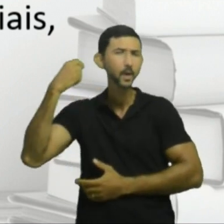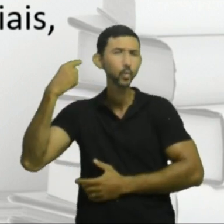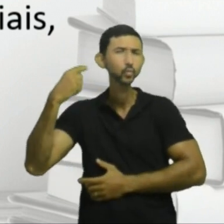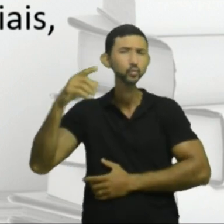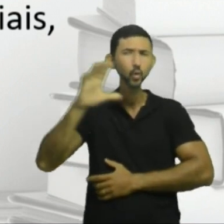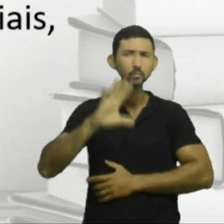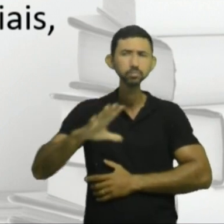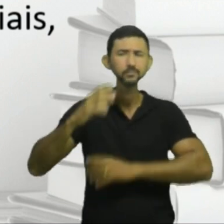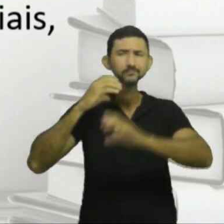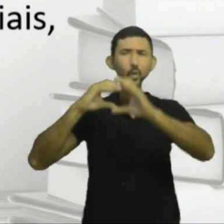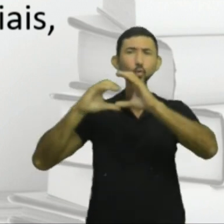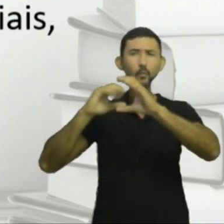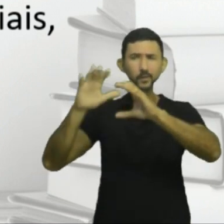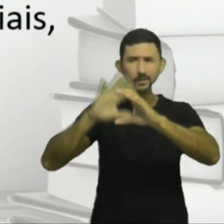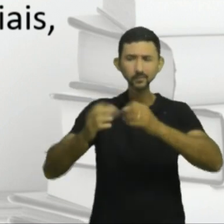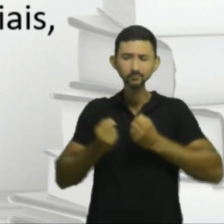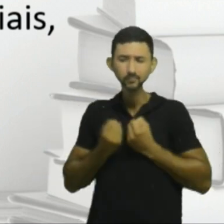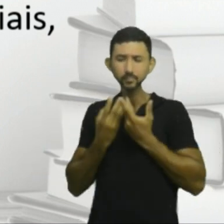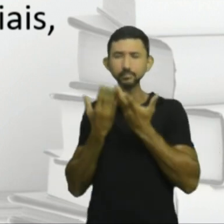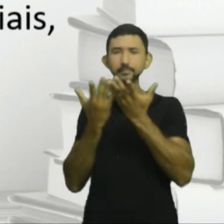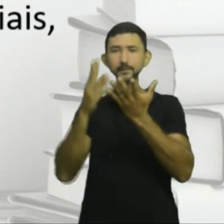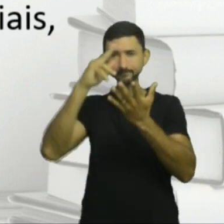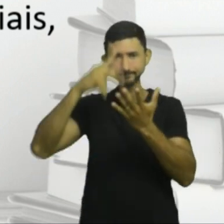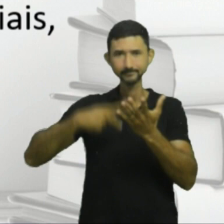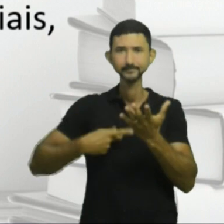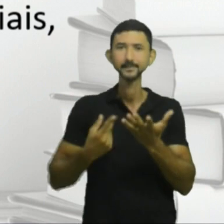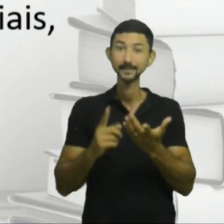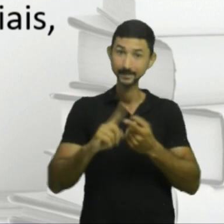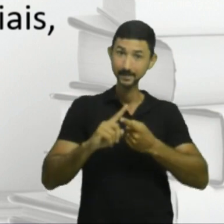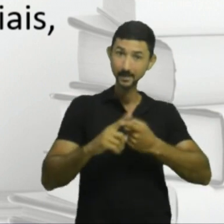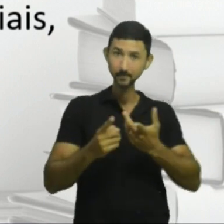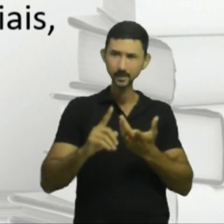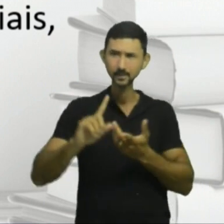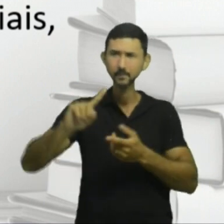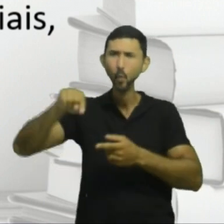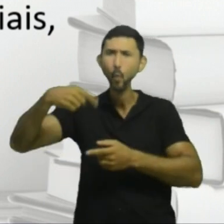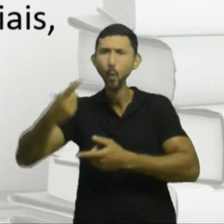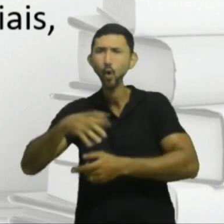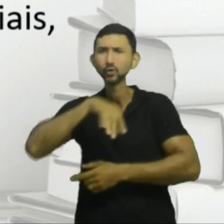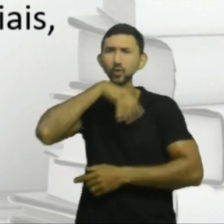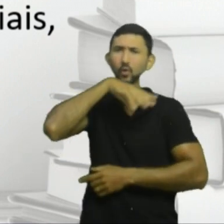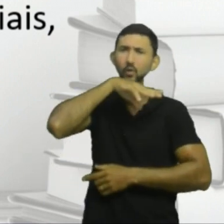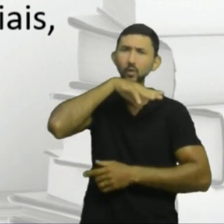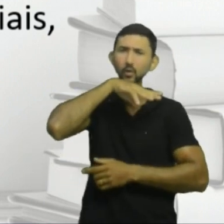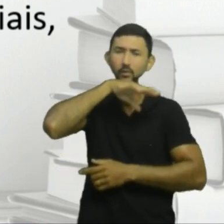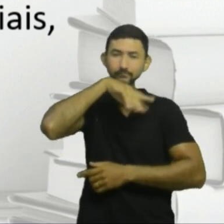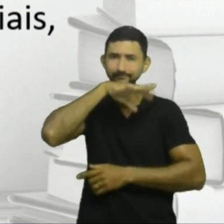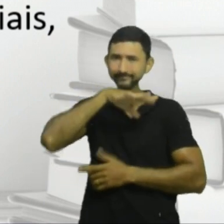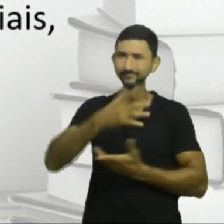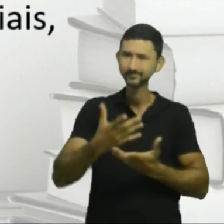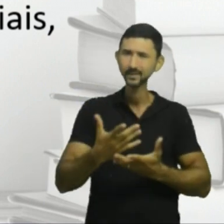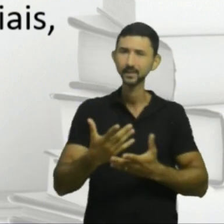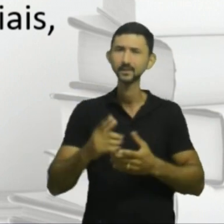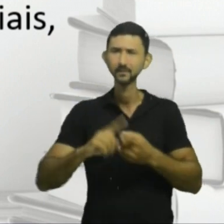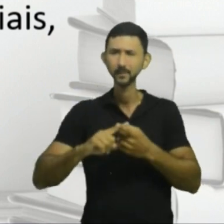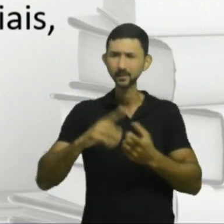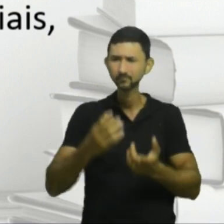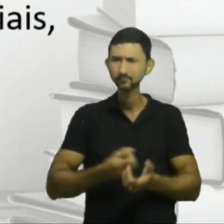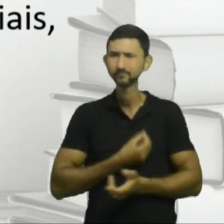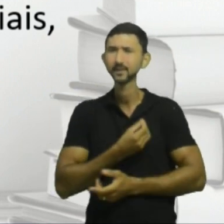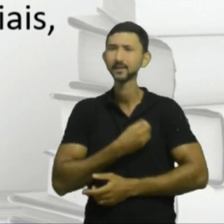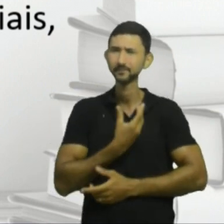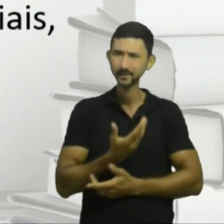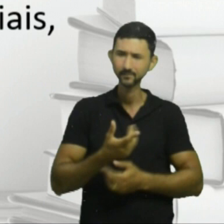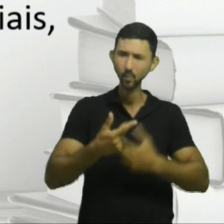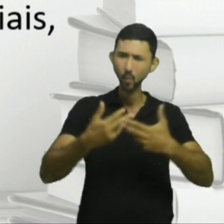formas de comunicação e de expressão humana e de outros seres vivos também, não só um atributo nosso humano,